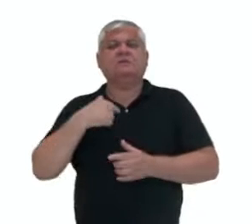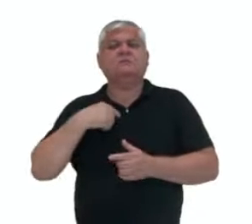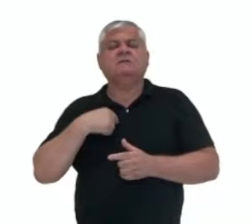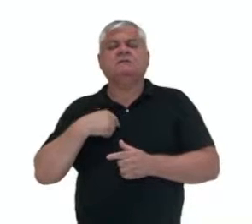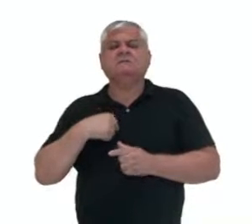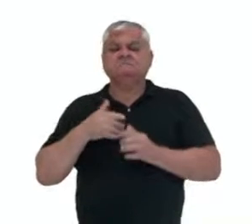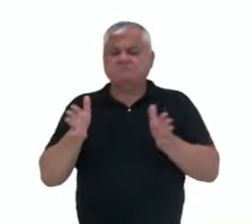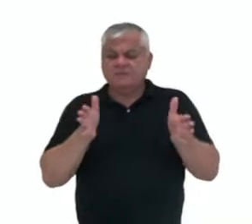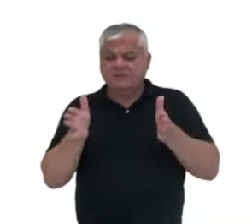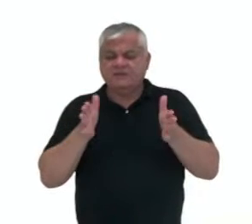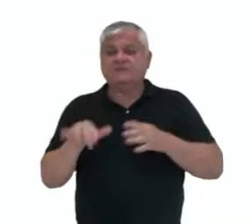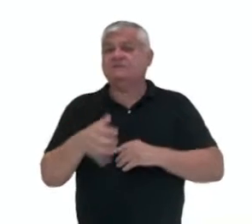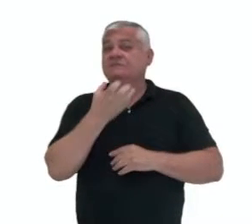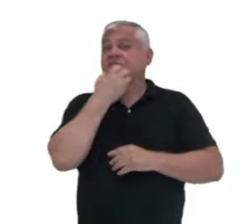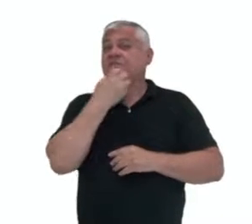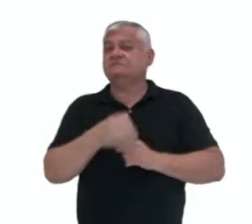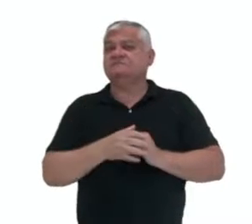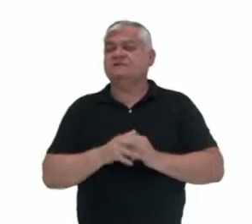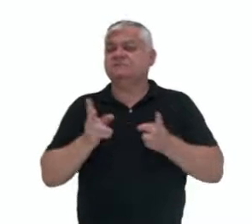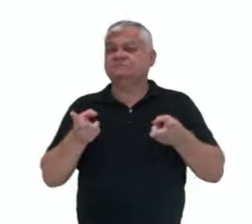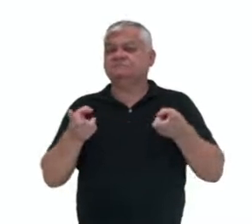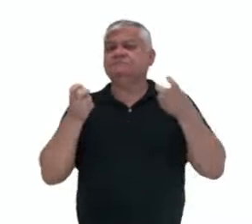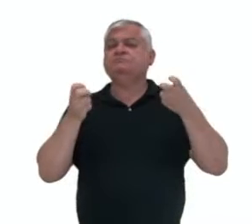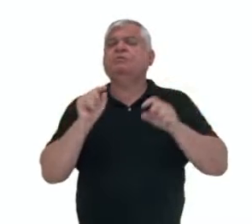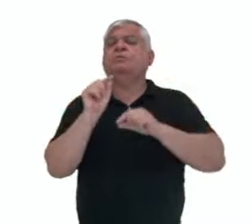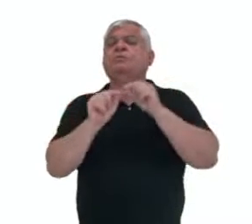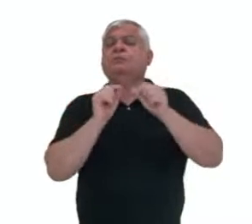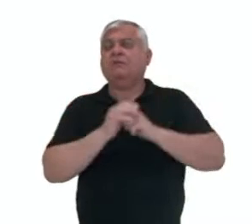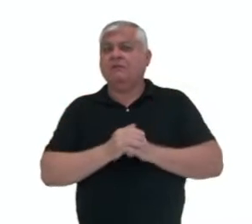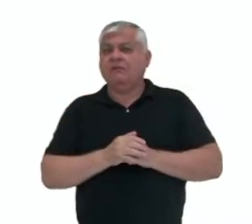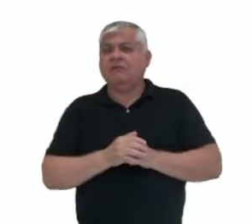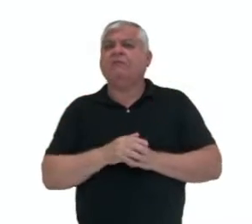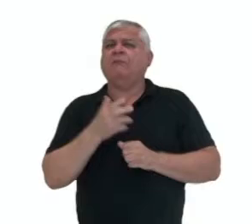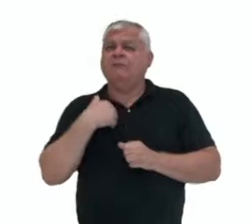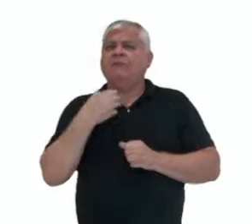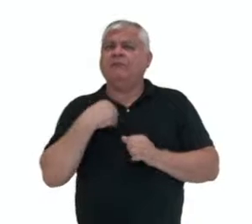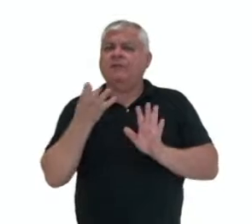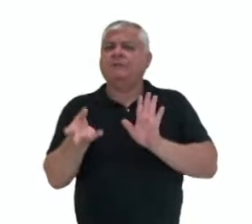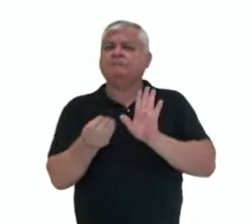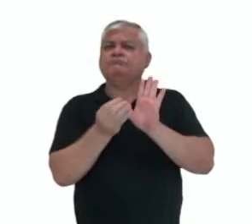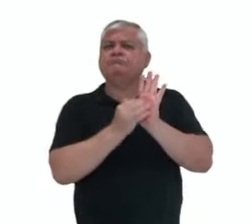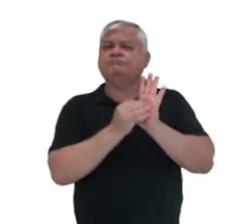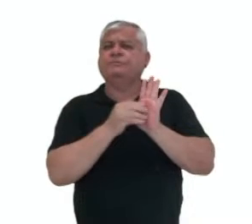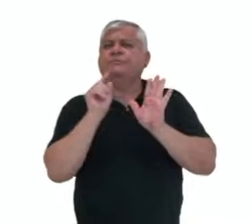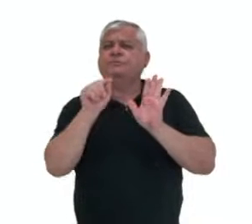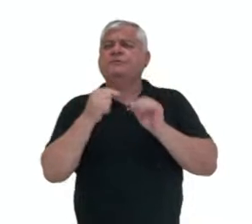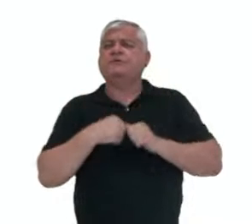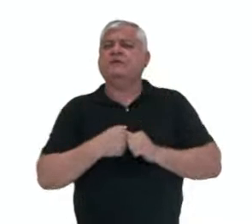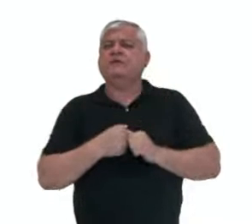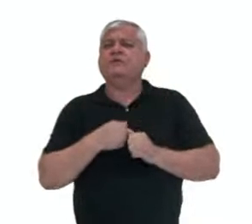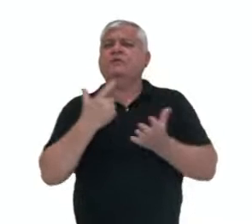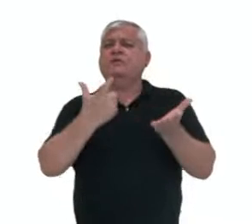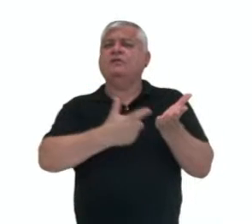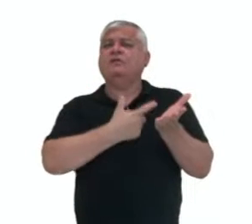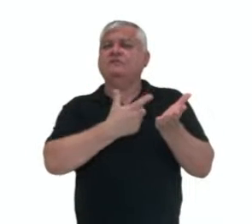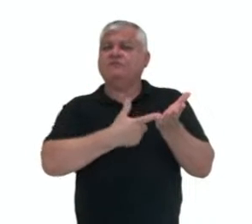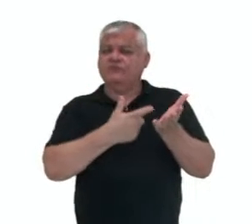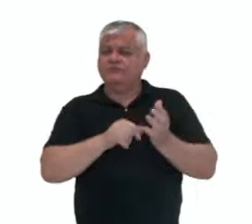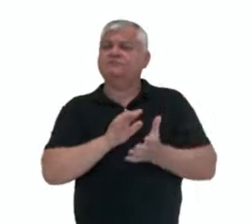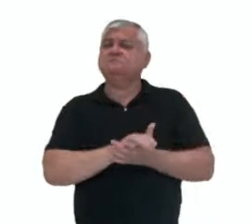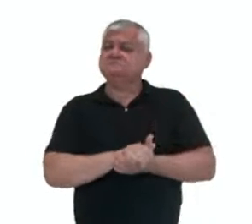período natalino, chamou a atenção aquela que colocou no centro de suas atenções o